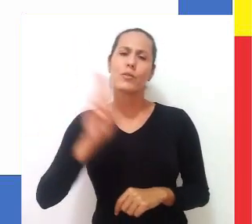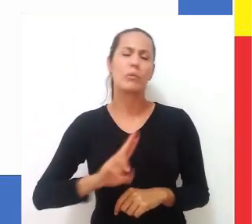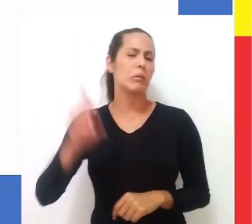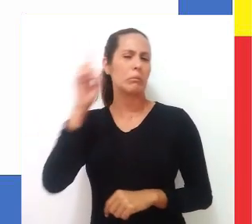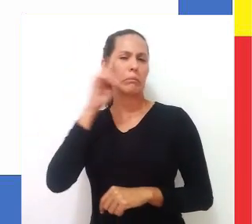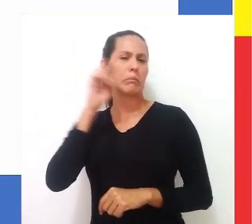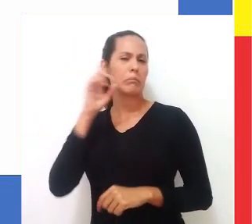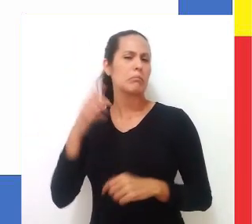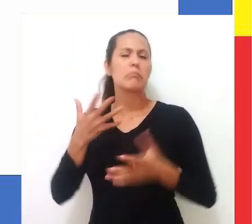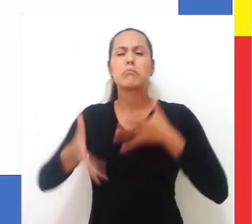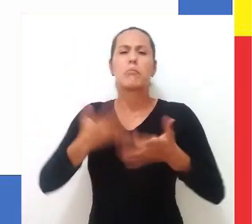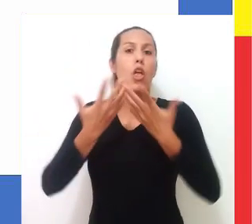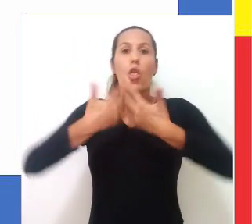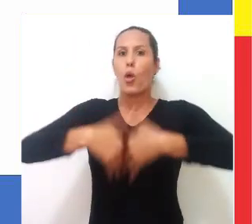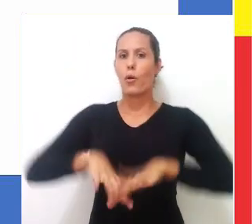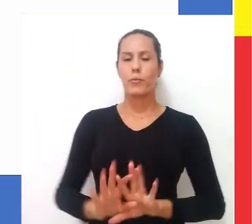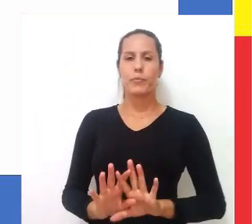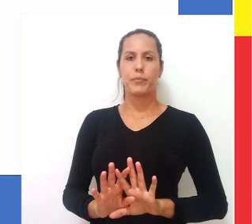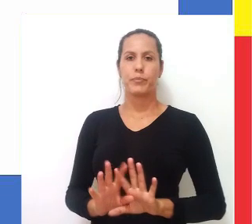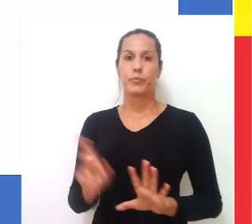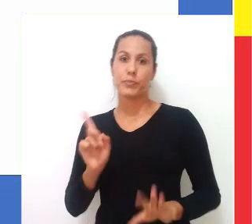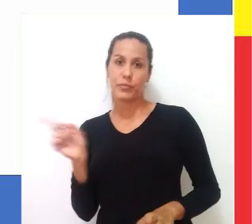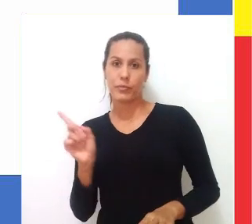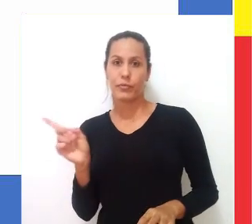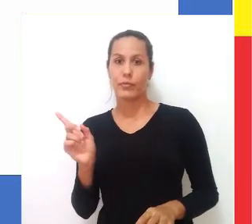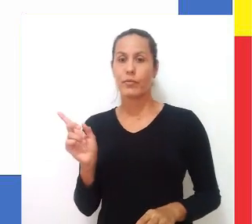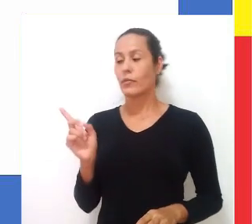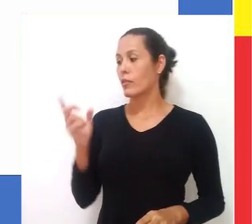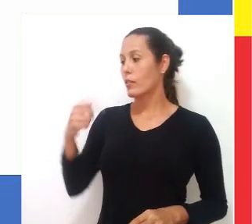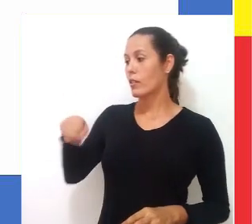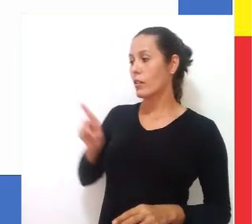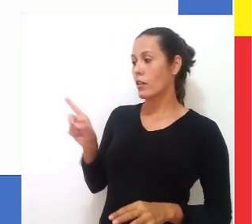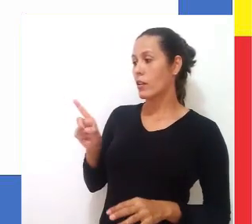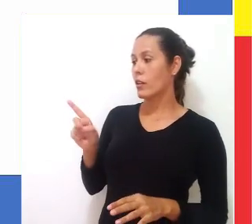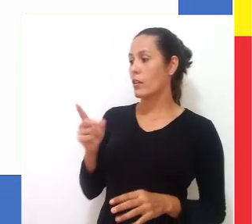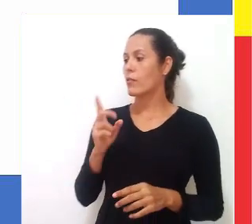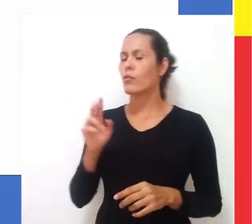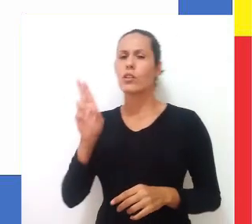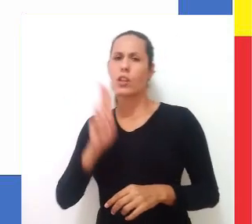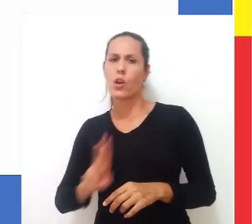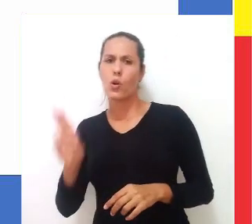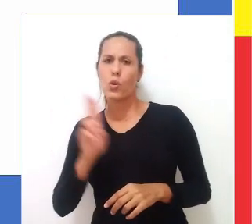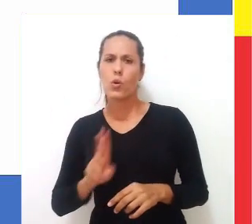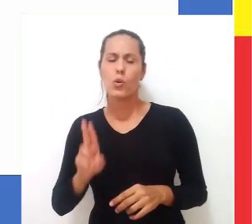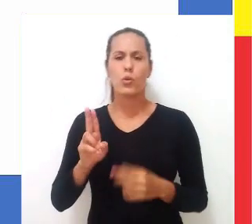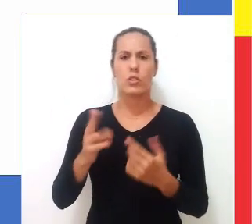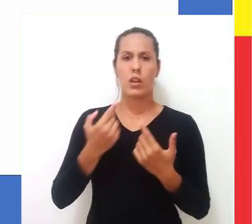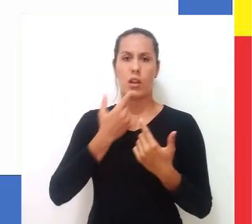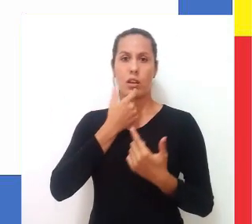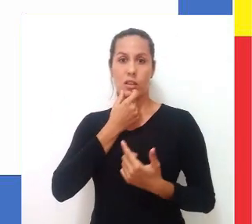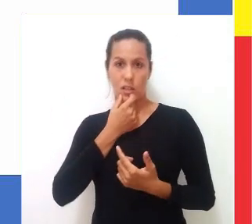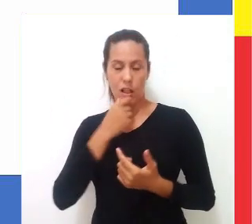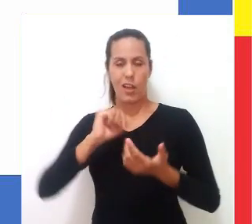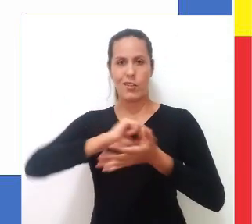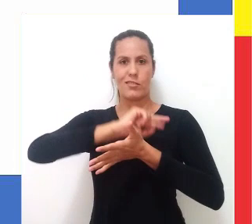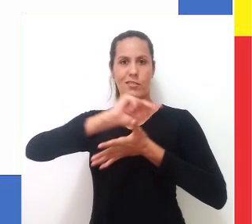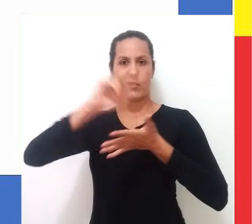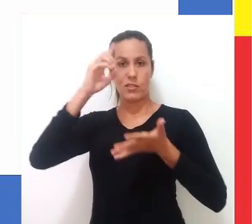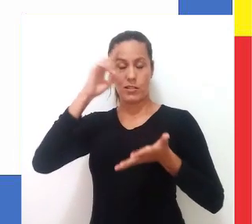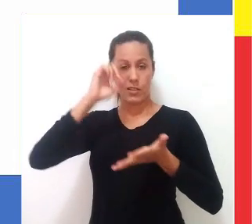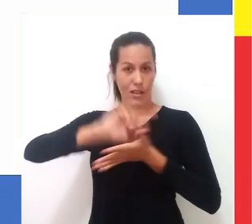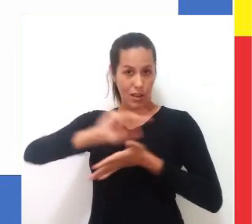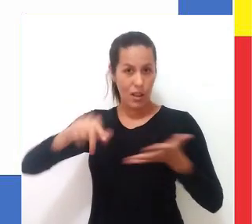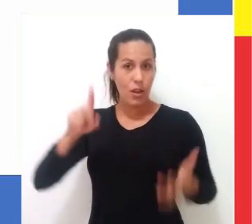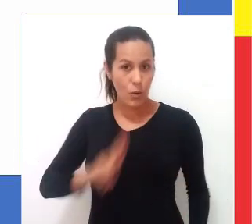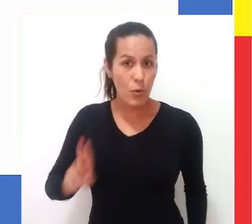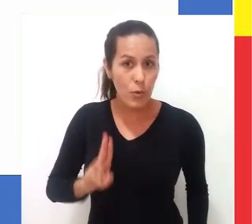do nosso dia a dia. Então, use of English language in everyday situations. Você usa o inglês em várias situações no